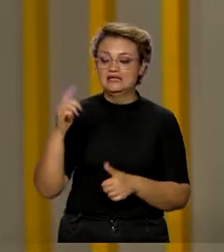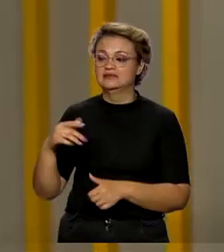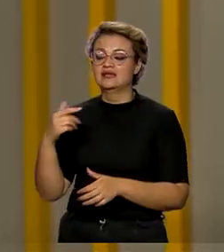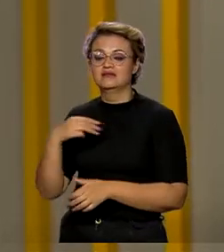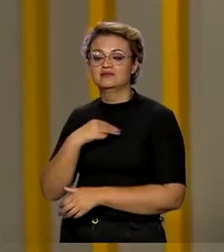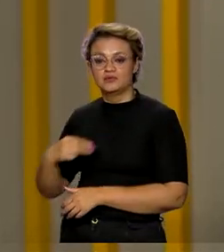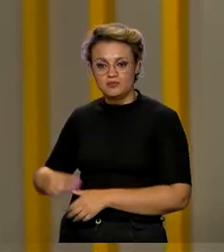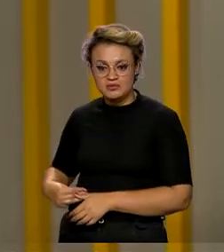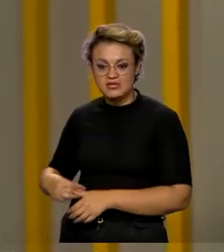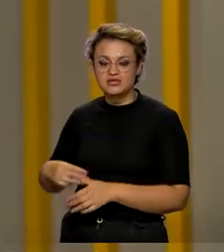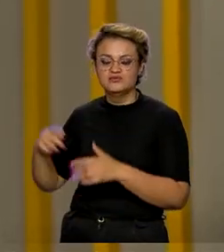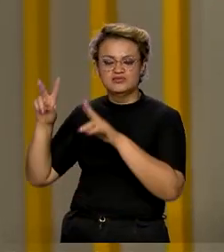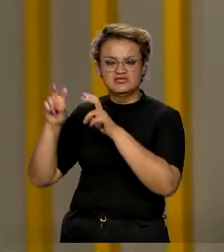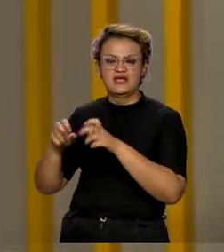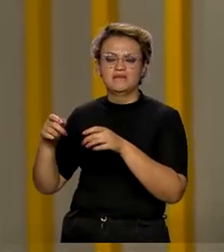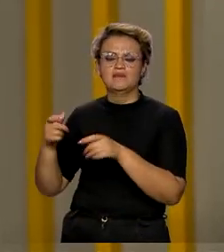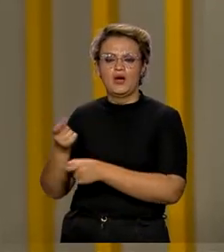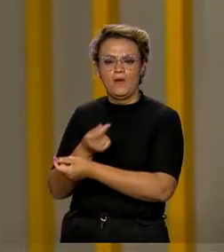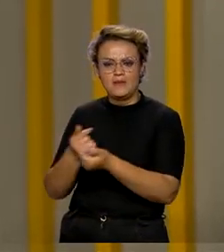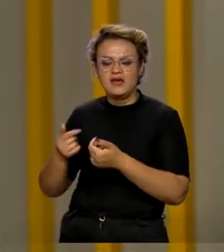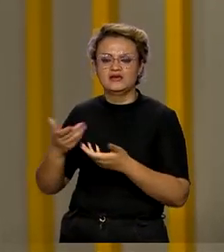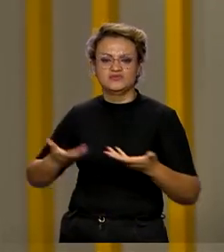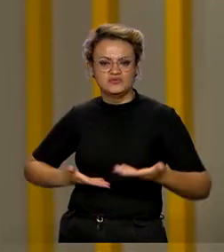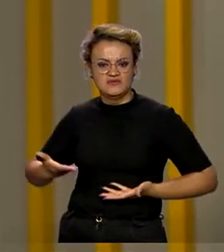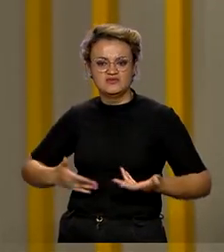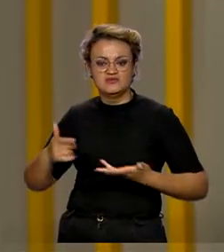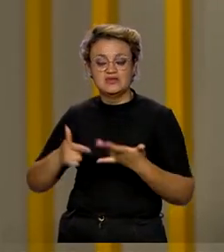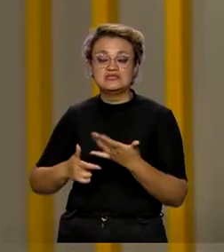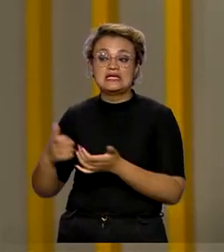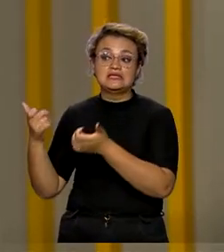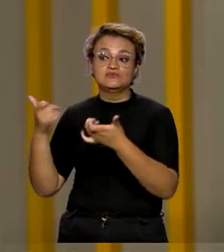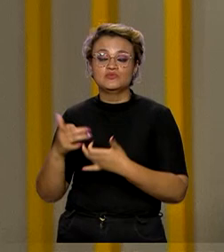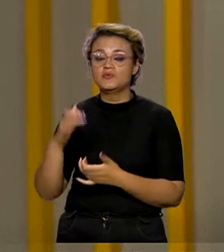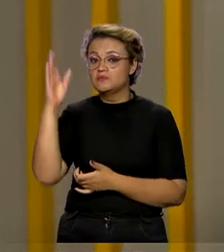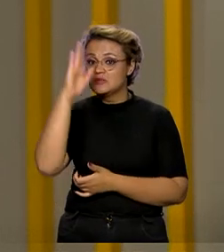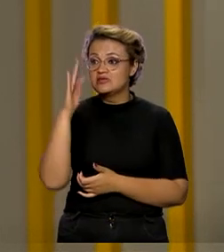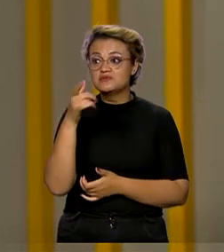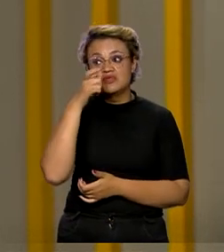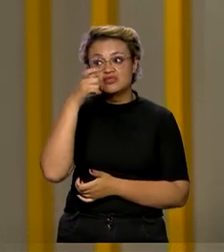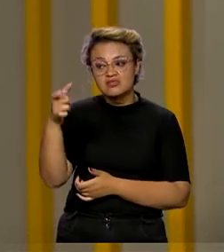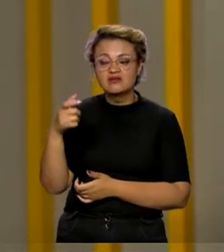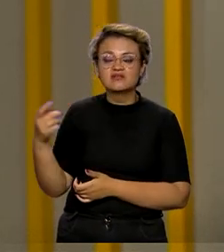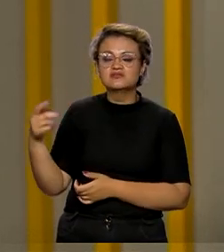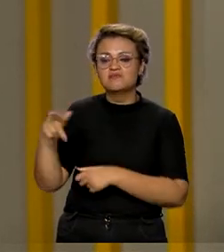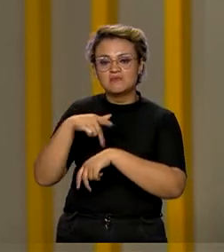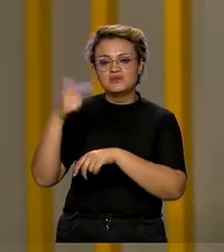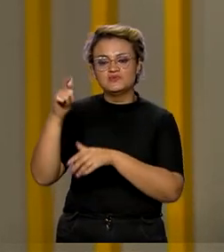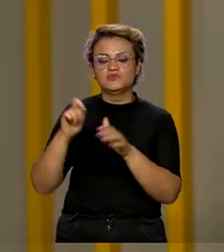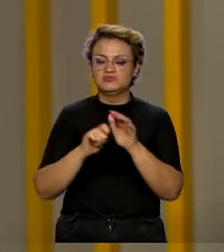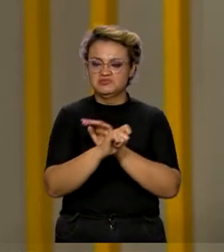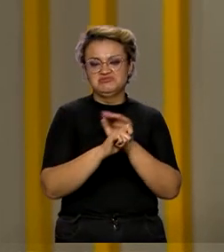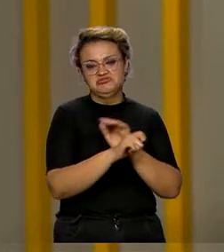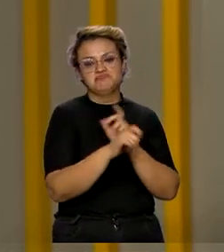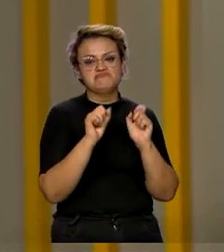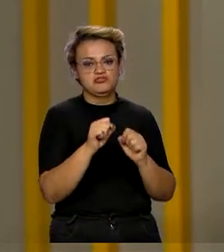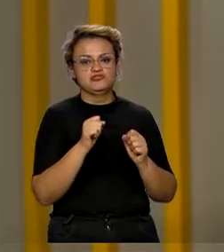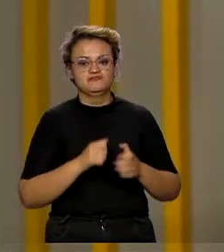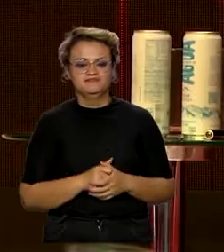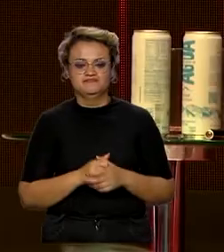Serviços, destacou as qualidades que tornam o Brasil um destino atrativo para investimentos nacionais e